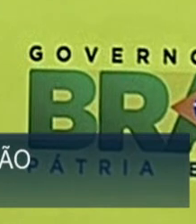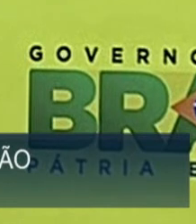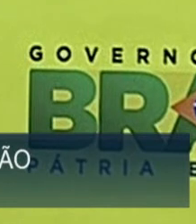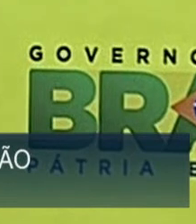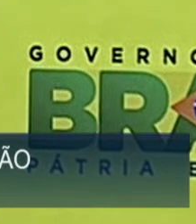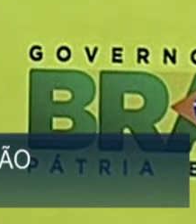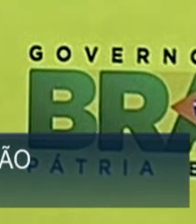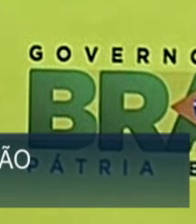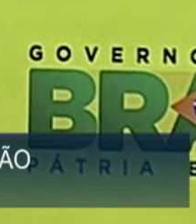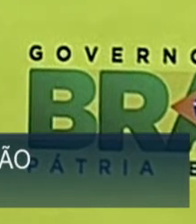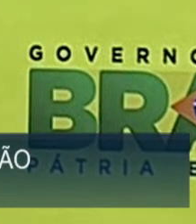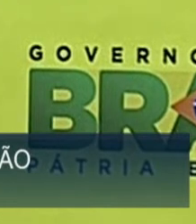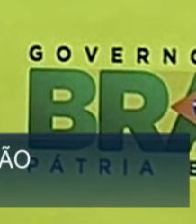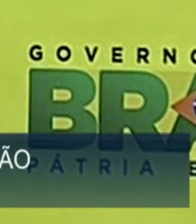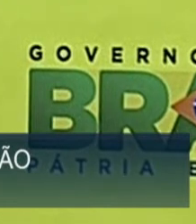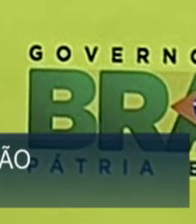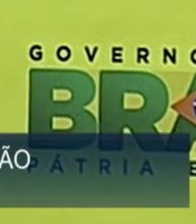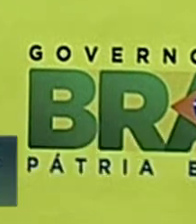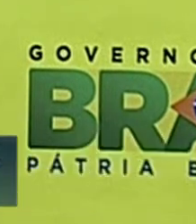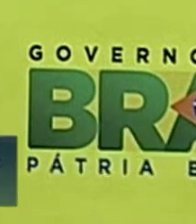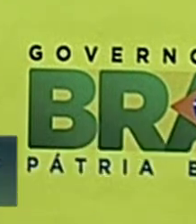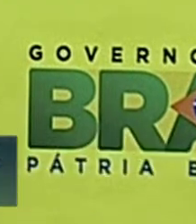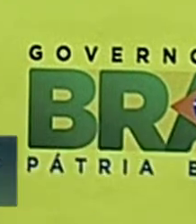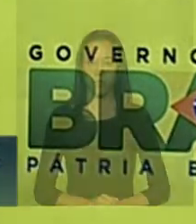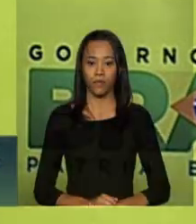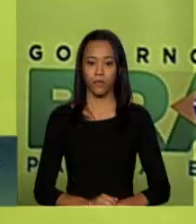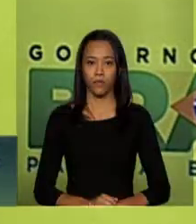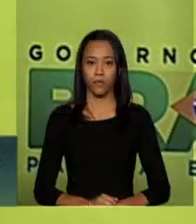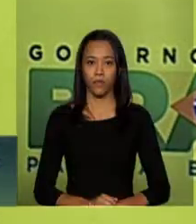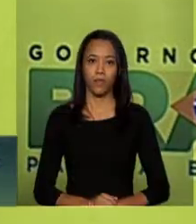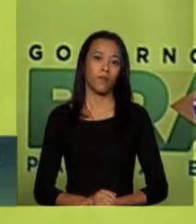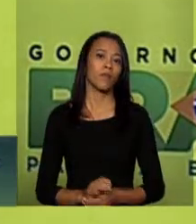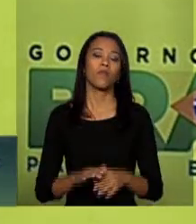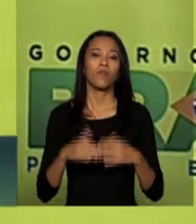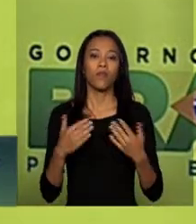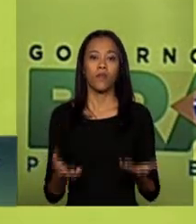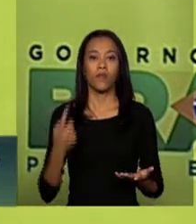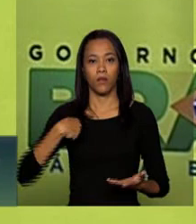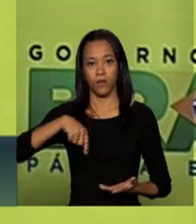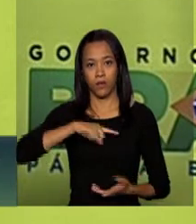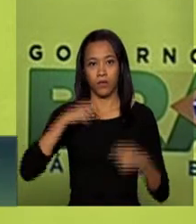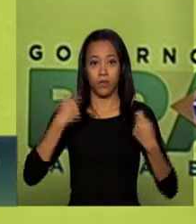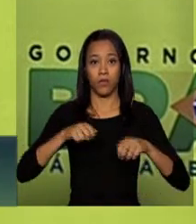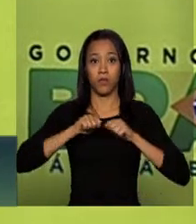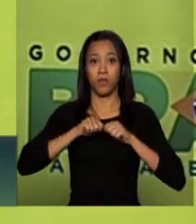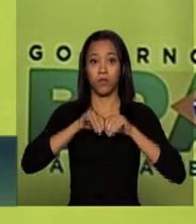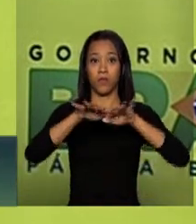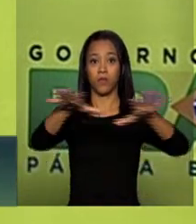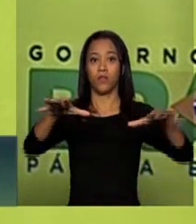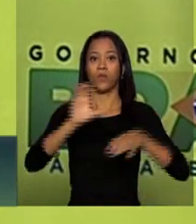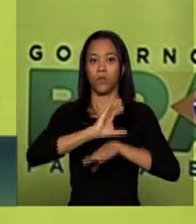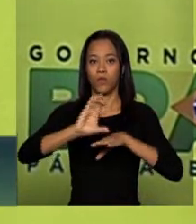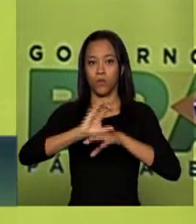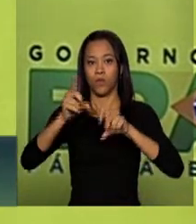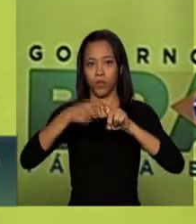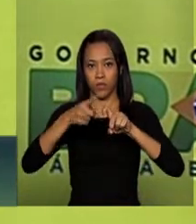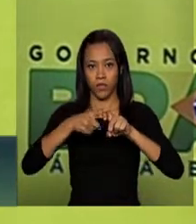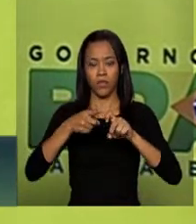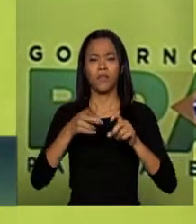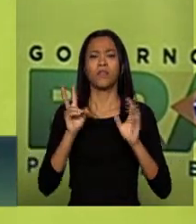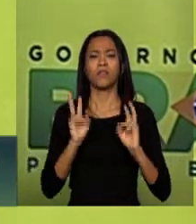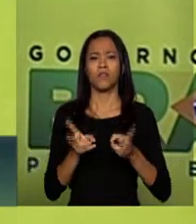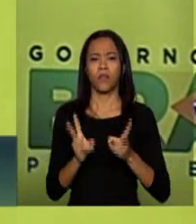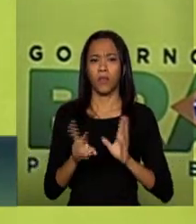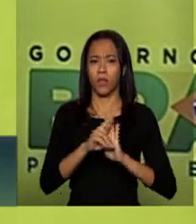nas capitais, e em algumas regiões do país. Então, a gente tem que expandir obedecendo sempre essa relação